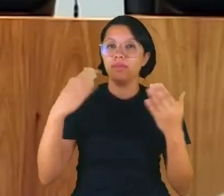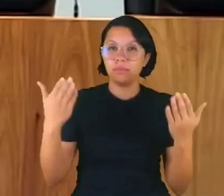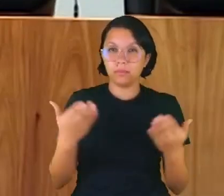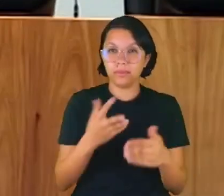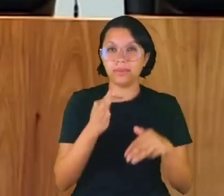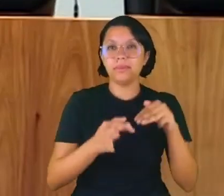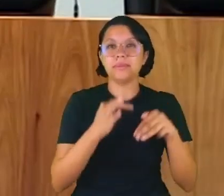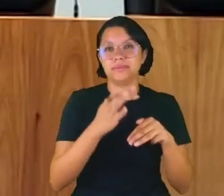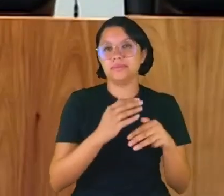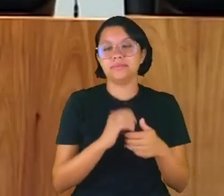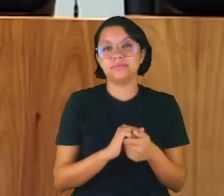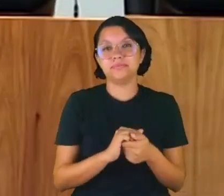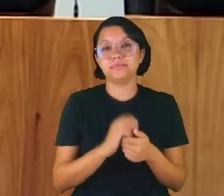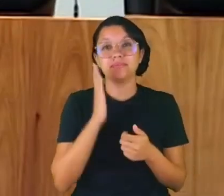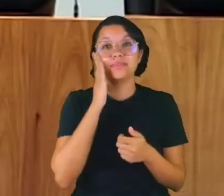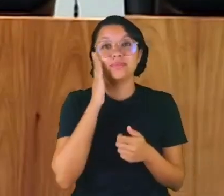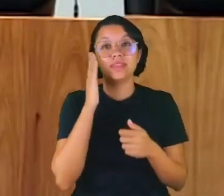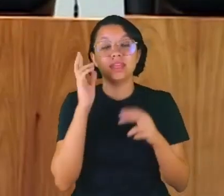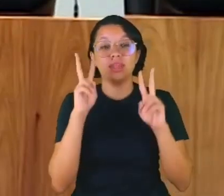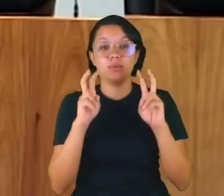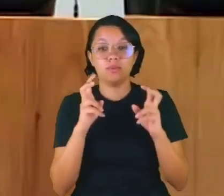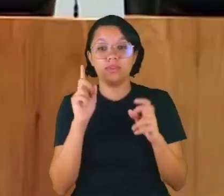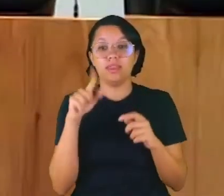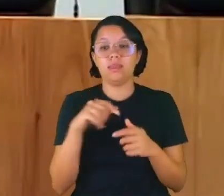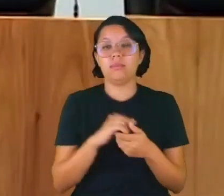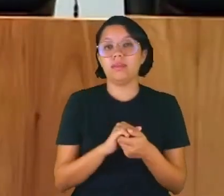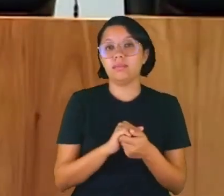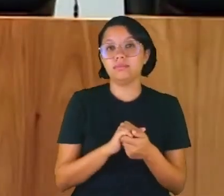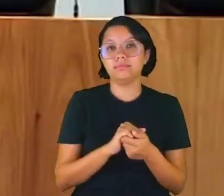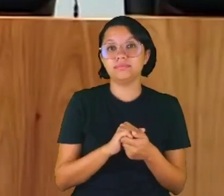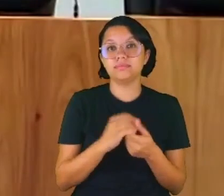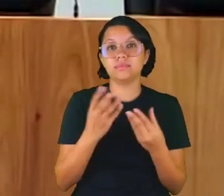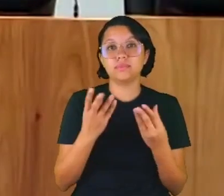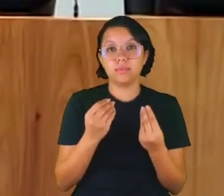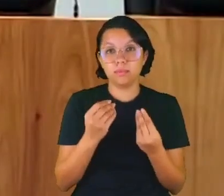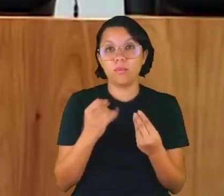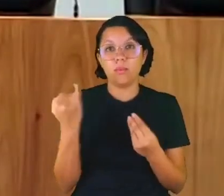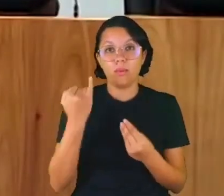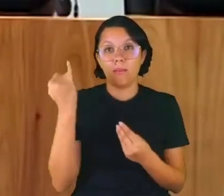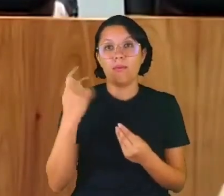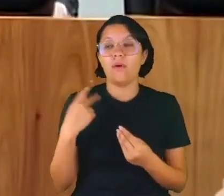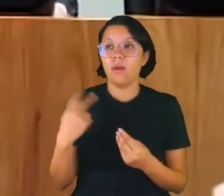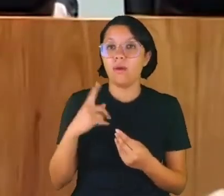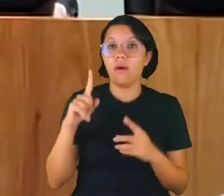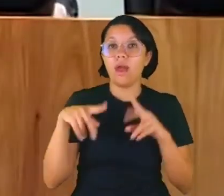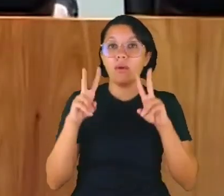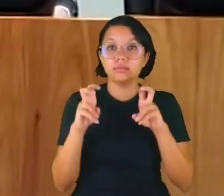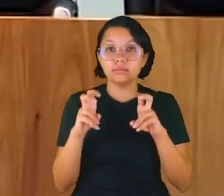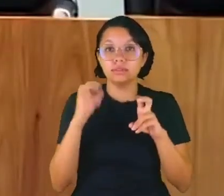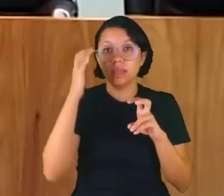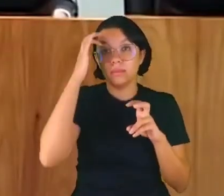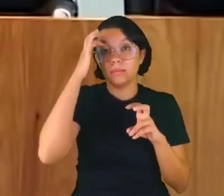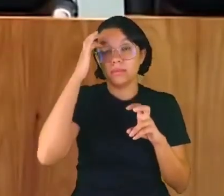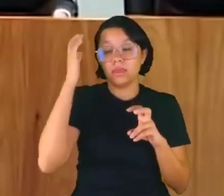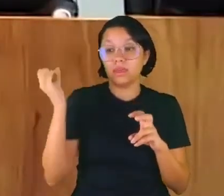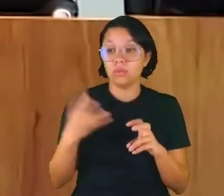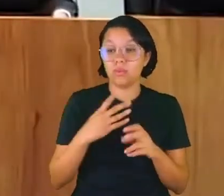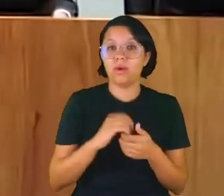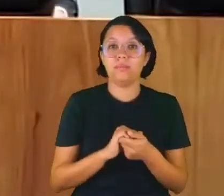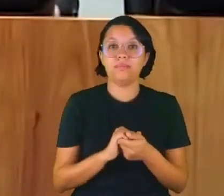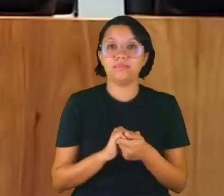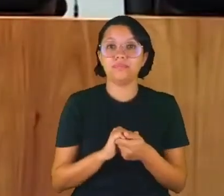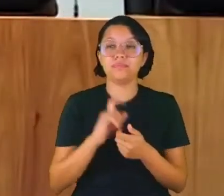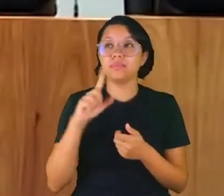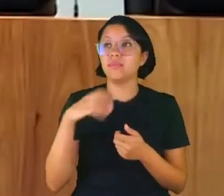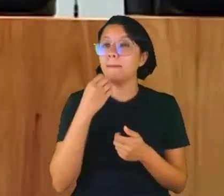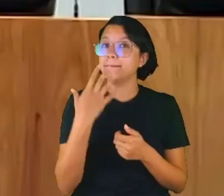ministro. Como eu sei que o tema é muito importante para nós, é um tema atual, né? Vai